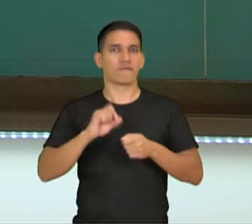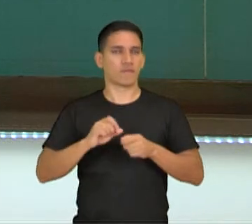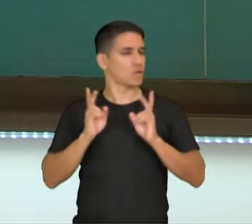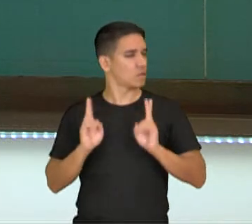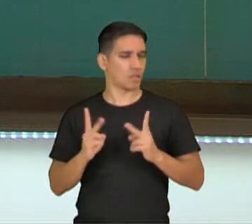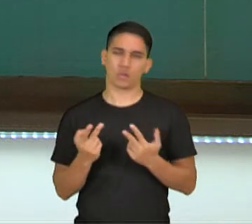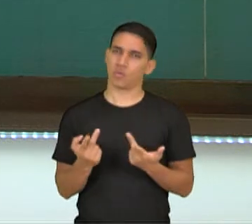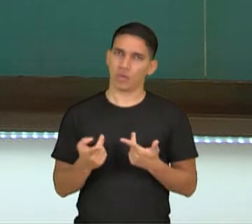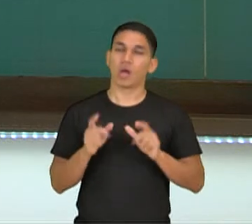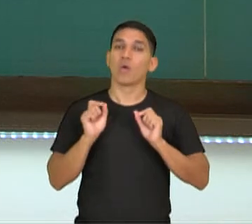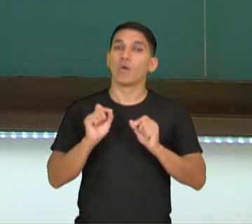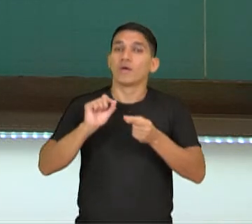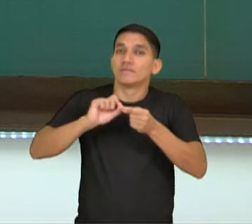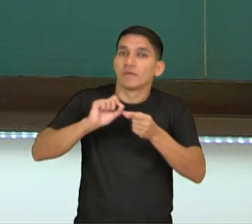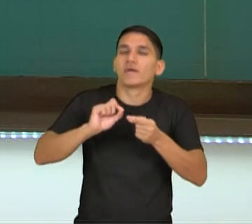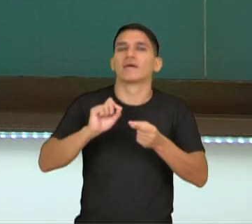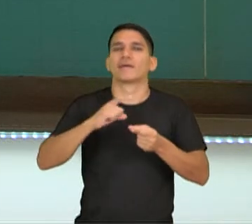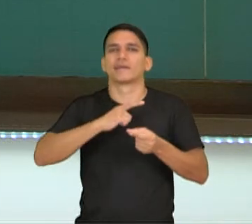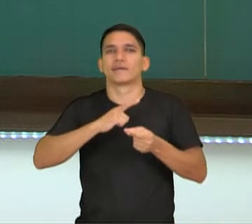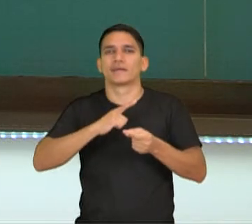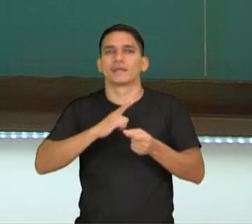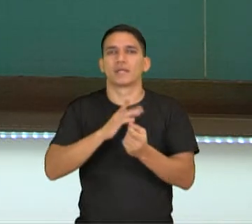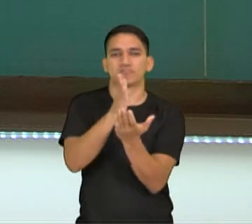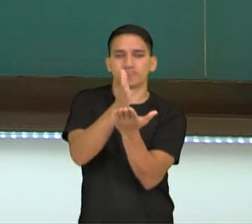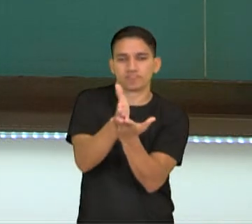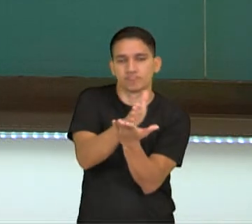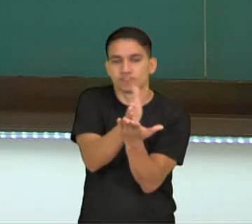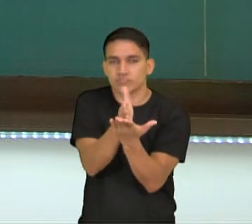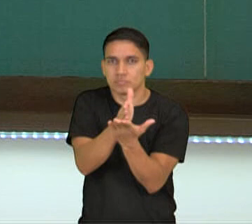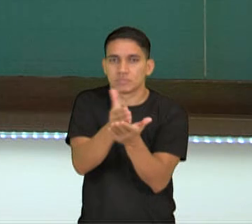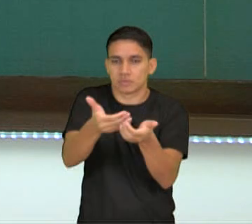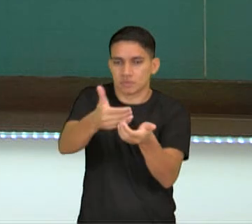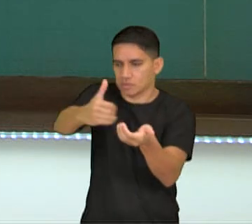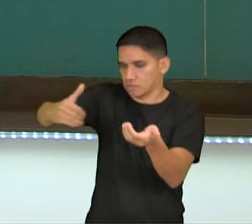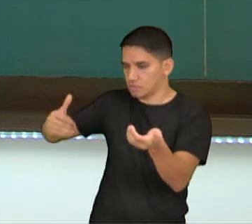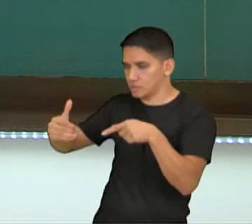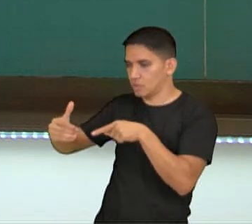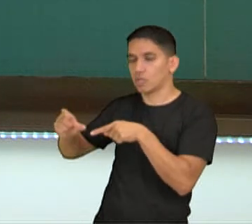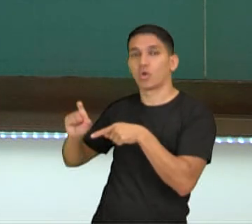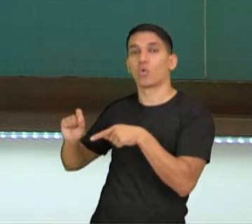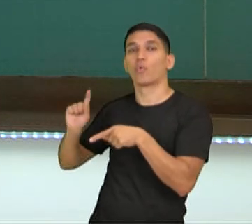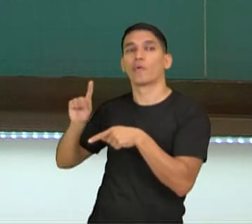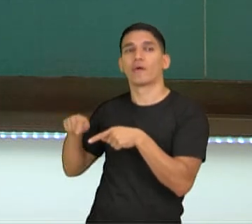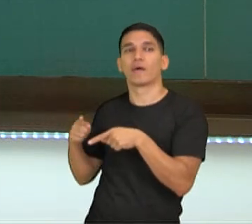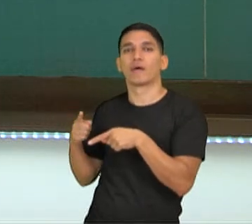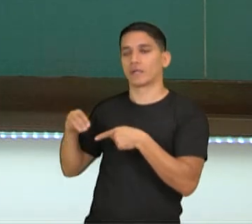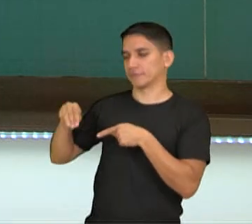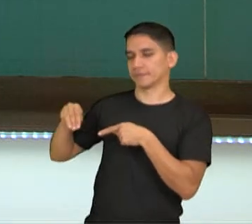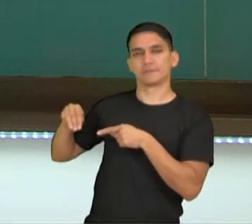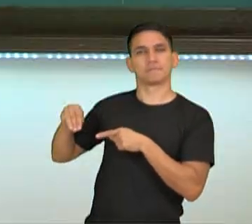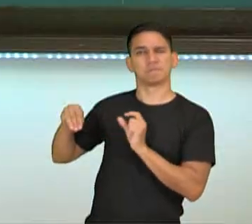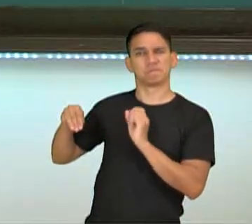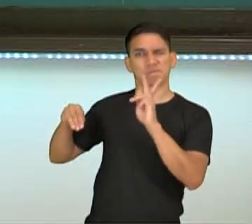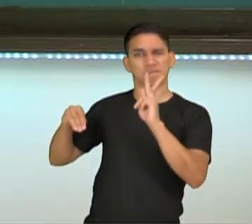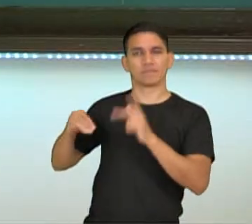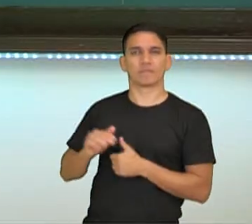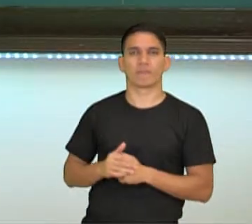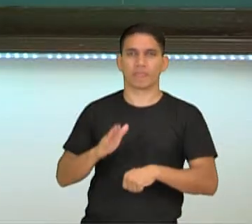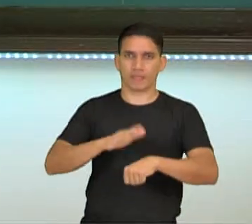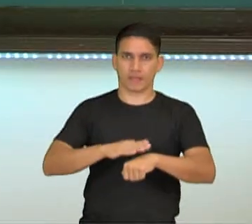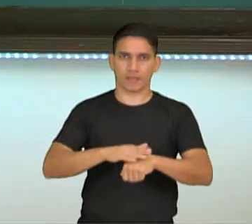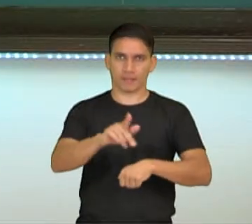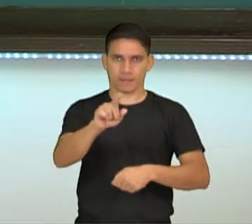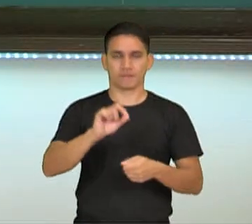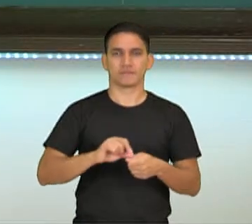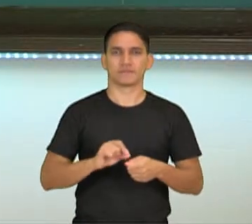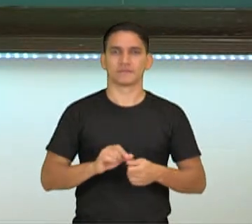forma, colocar no intervalo e isolar aqui o M, tá bom? Aqui a incógnita é M,